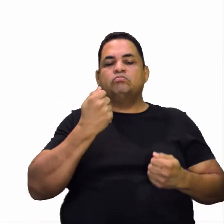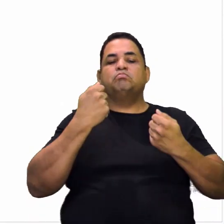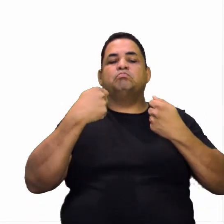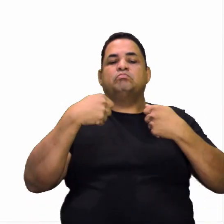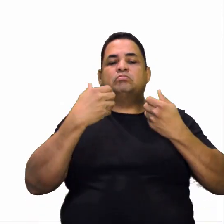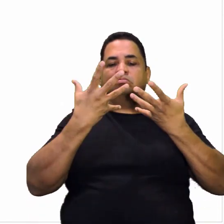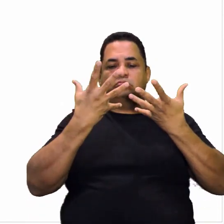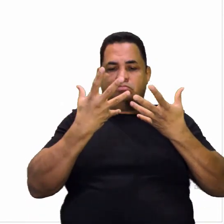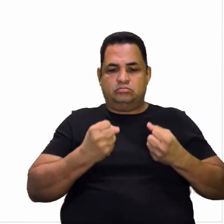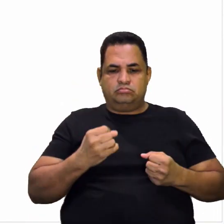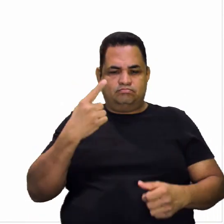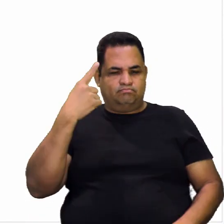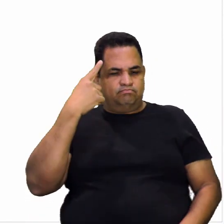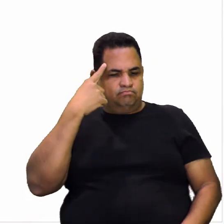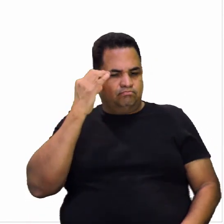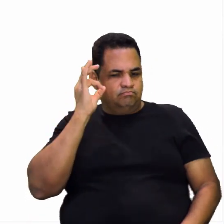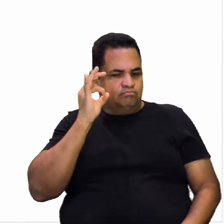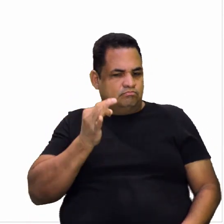a serenidade,